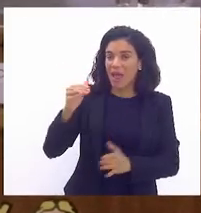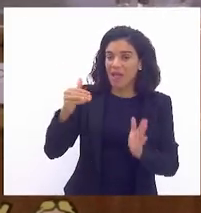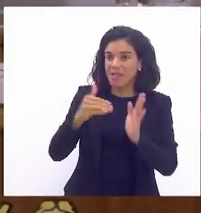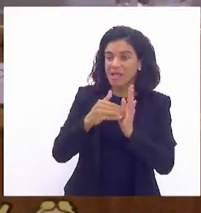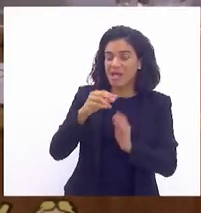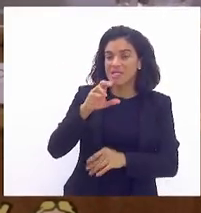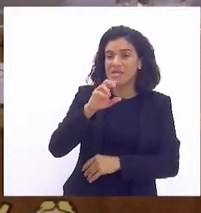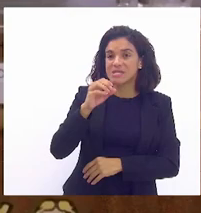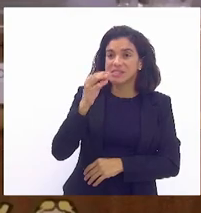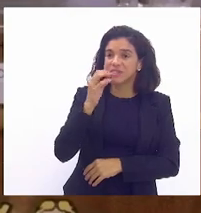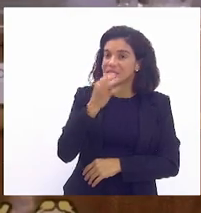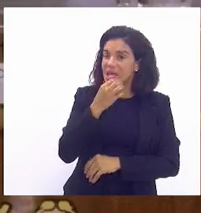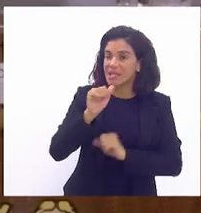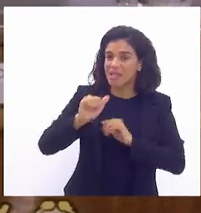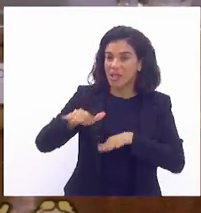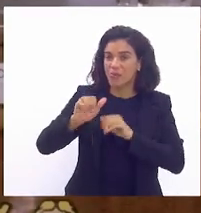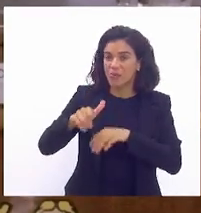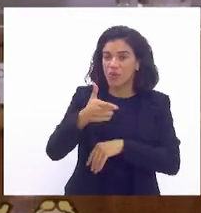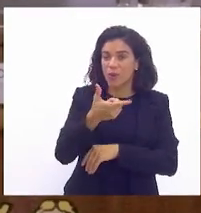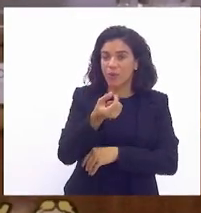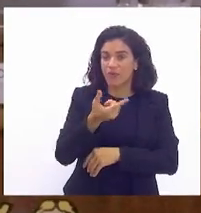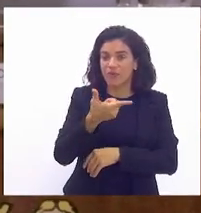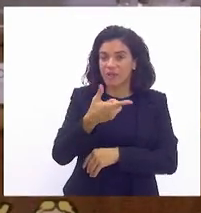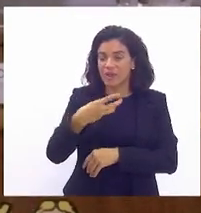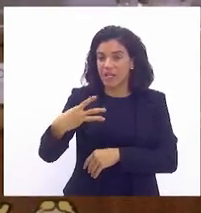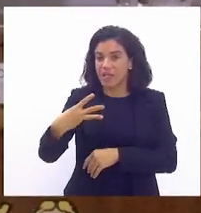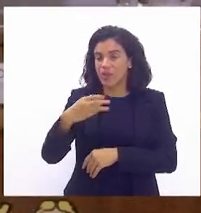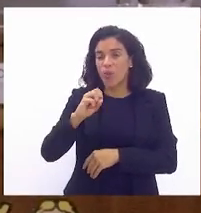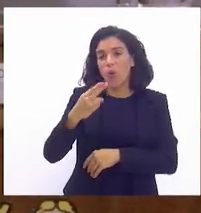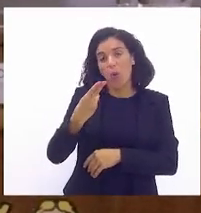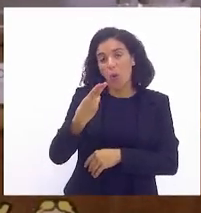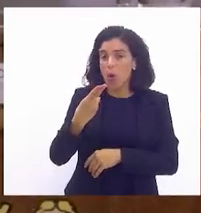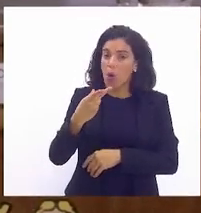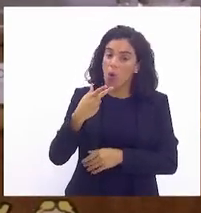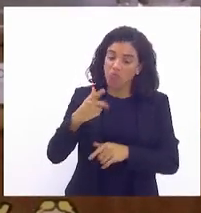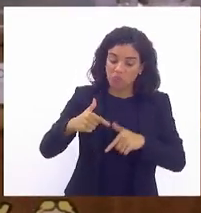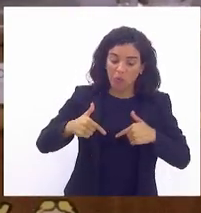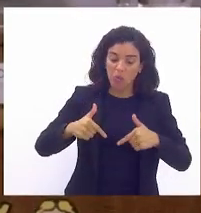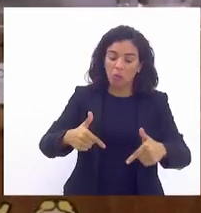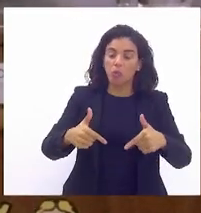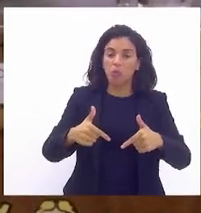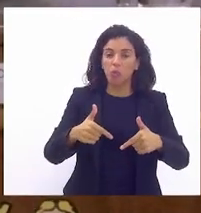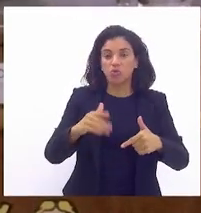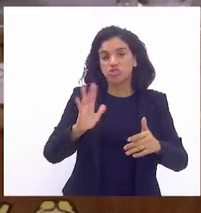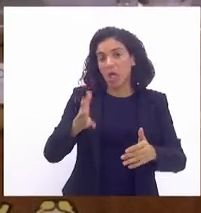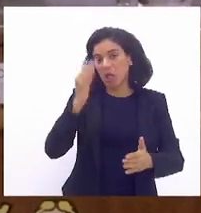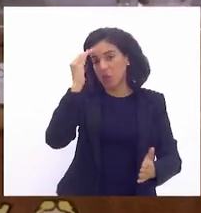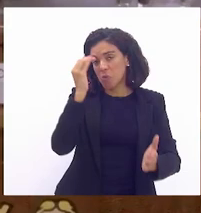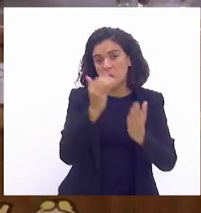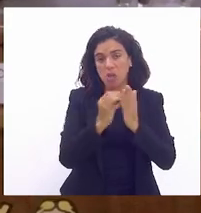de 2023 ou se está na hora de fazer alguma coisa diante do não cumprimento.